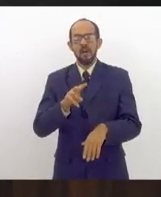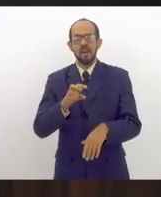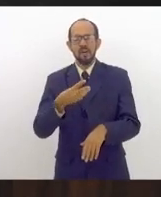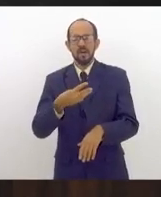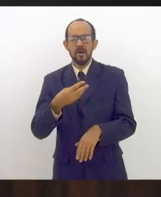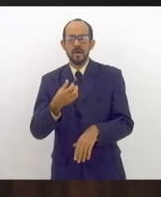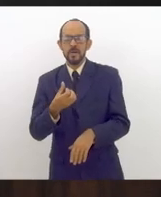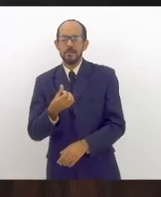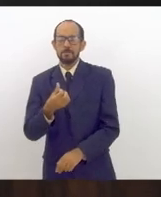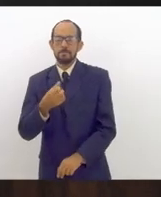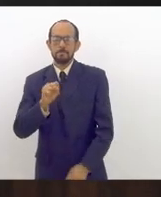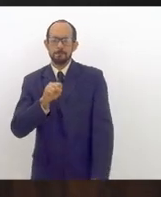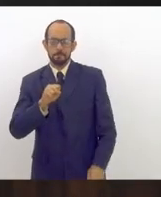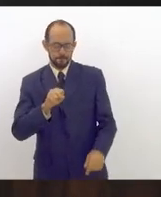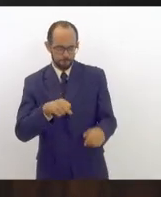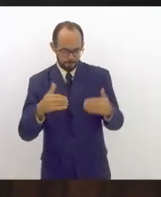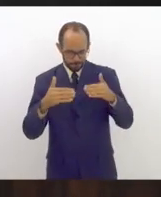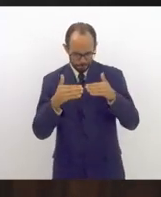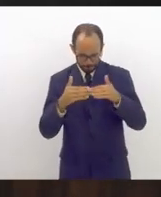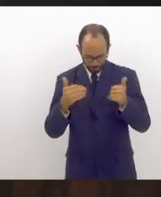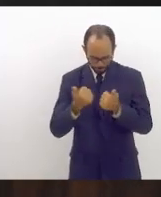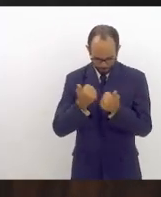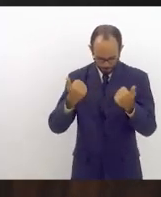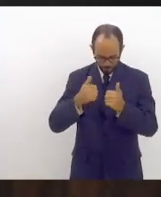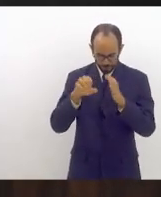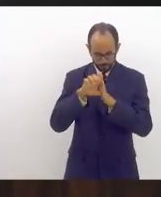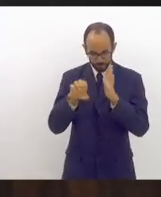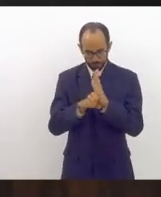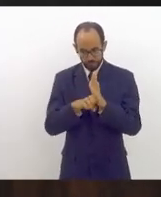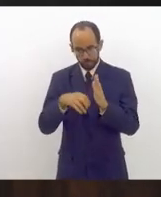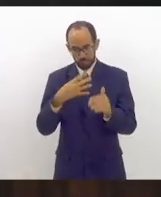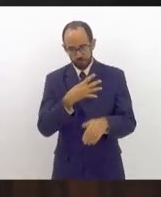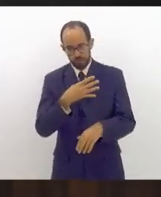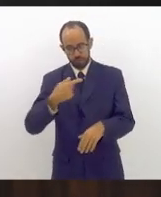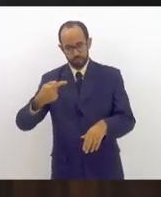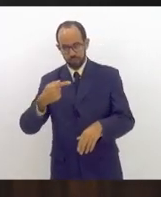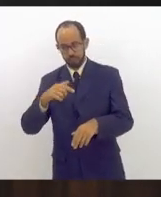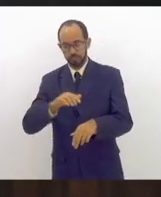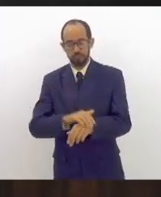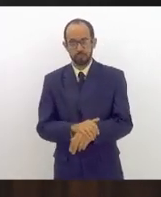8. Favorável com subemenda às emendas 4 e 7. Contrário às emendas 1.